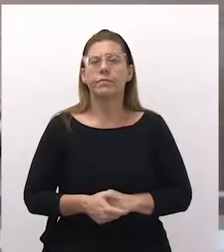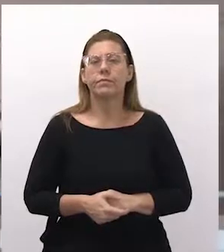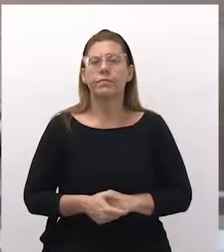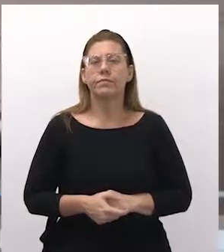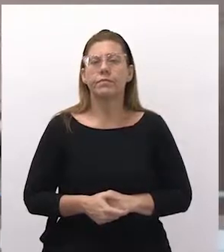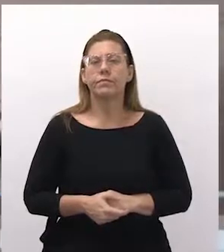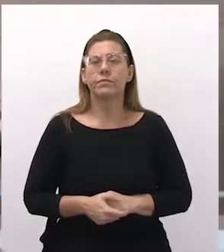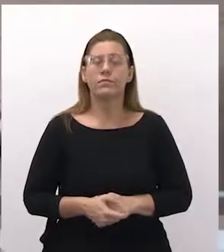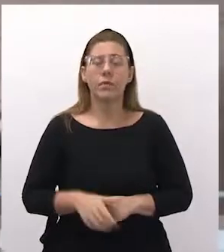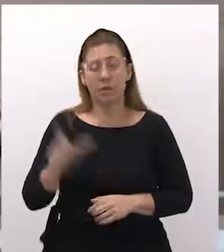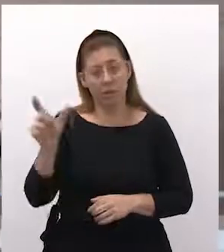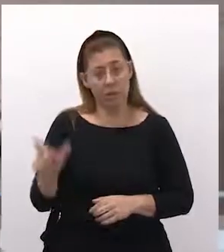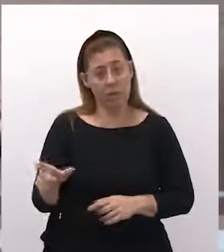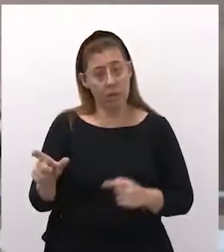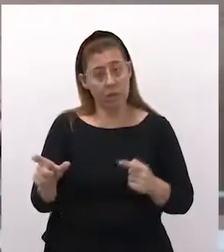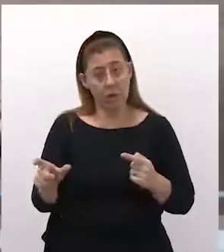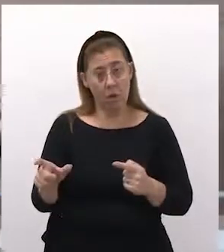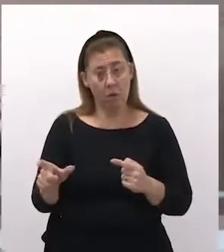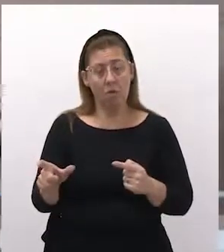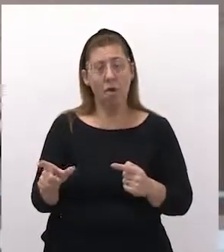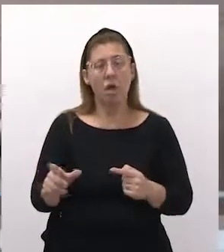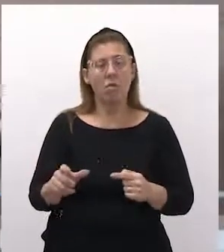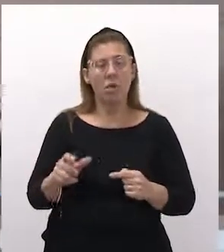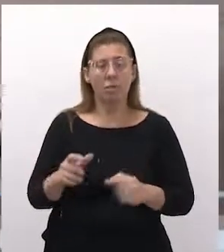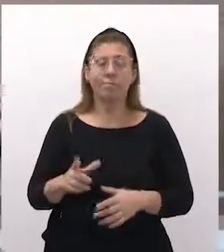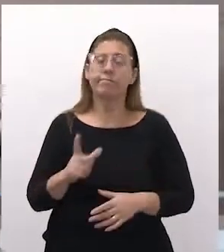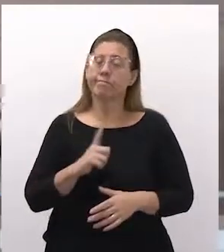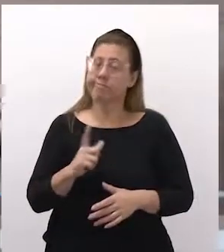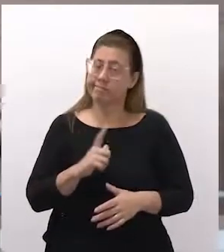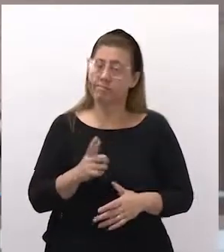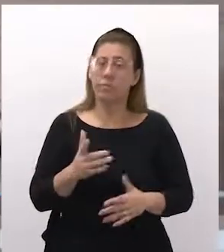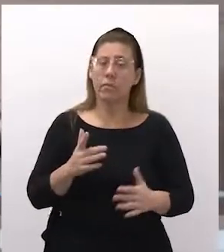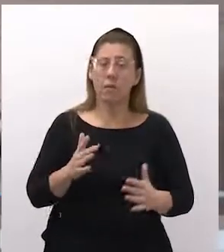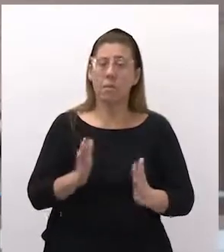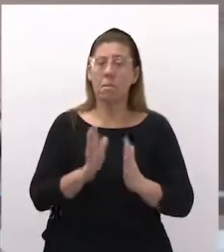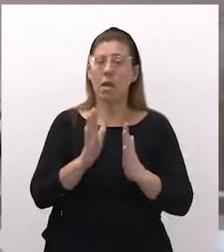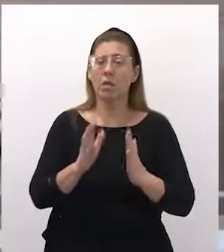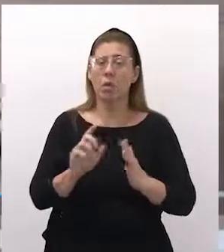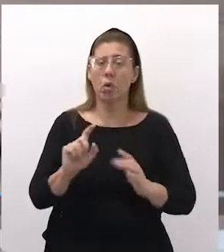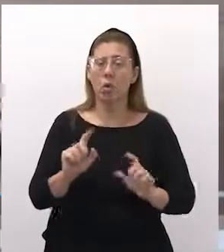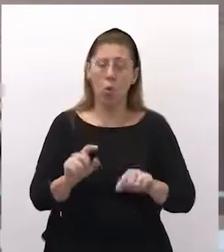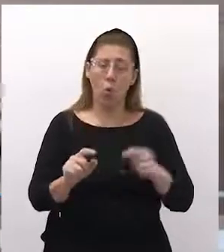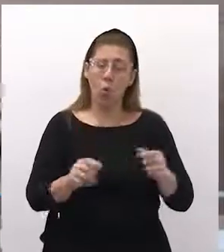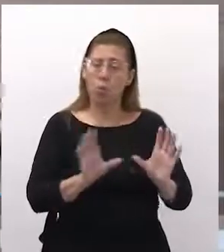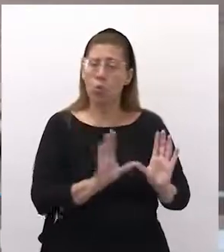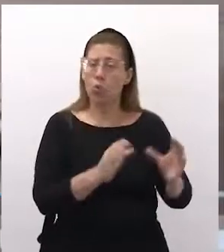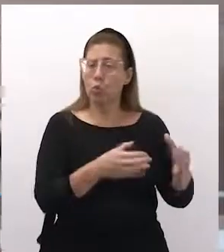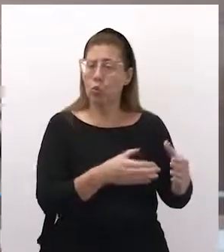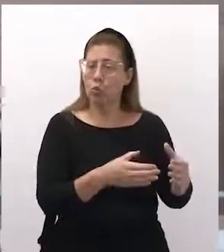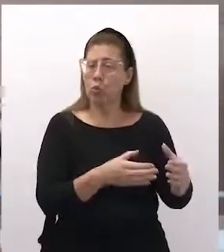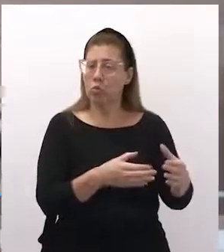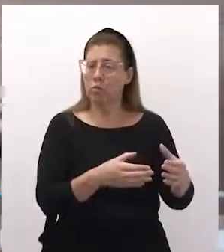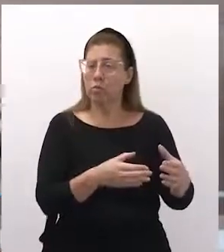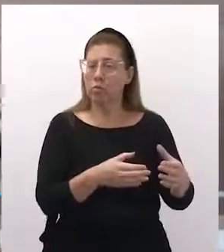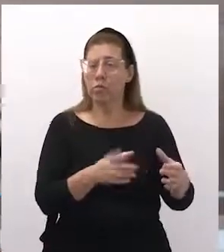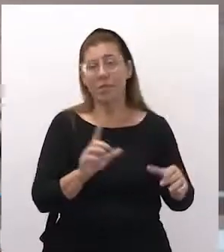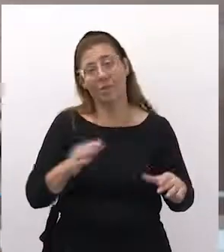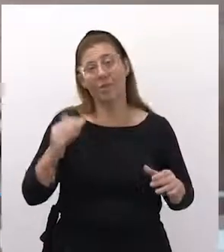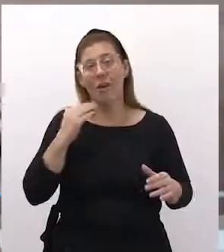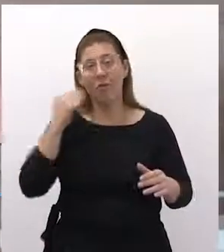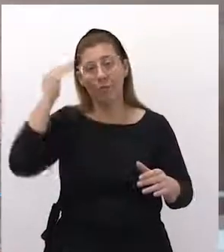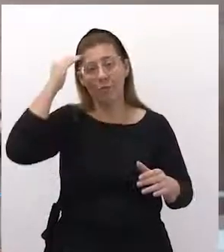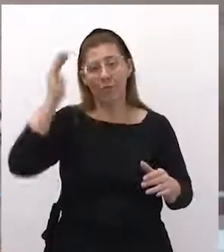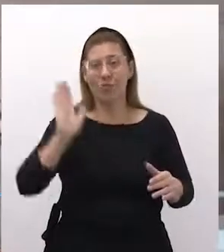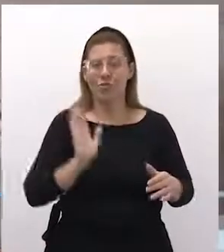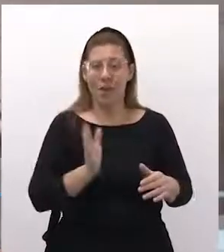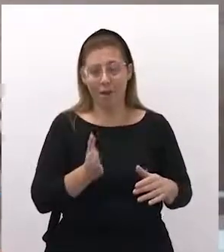mas esses sujeitos que estão, eles são impactados por um outro grupo da categoria estrutural, que são os adultos. Então, a